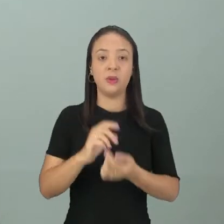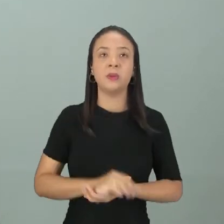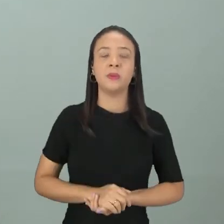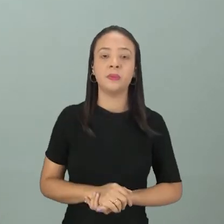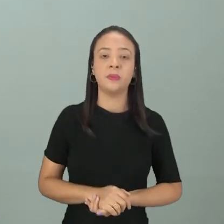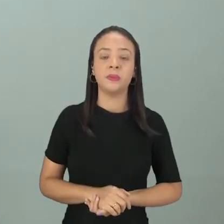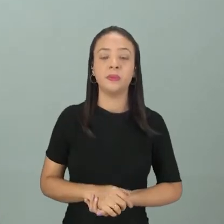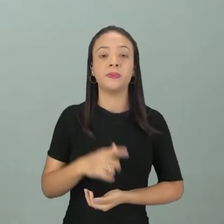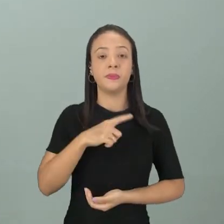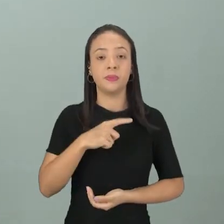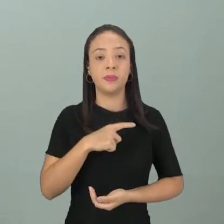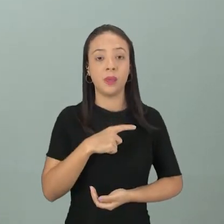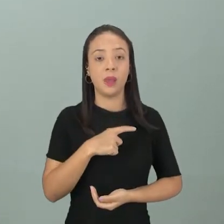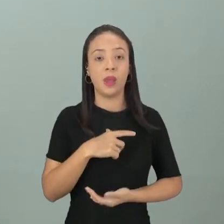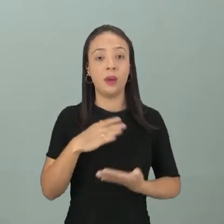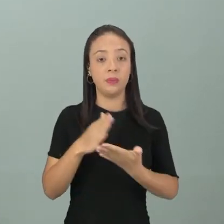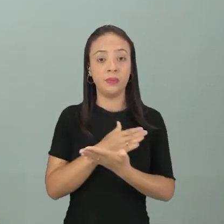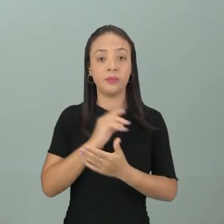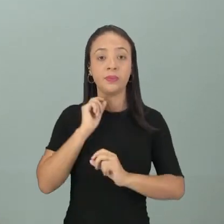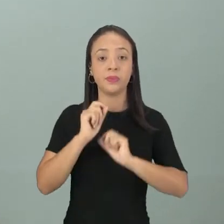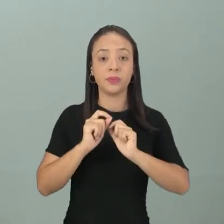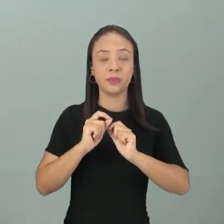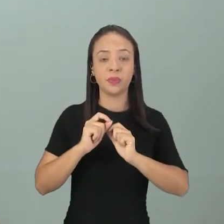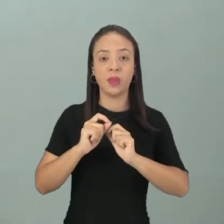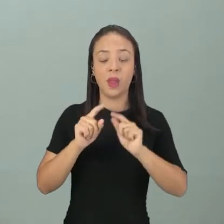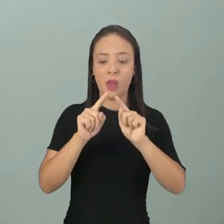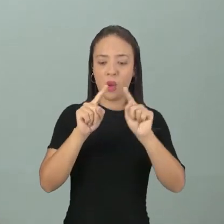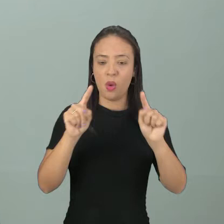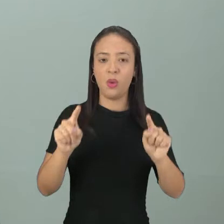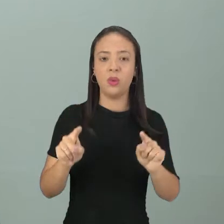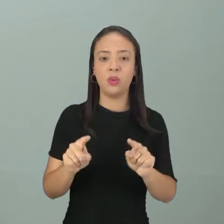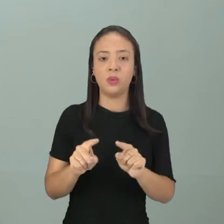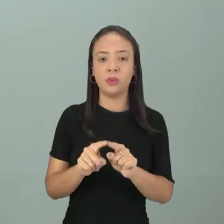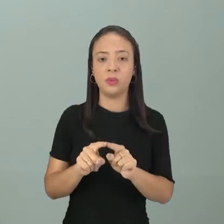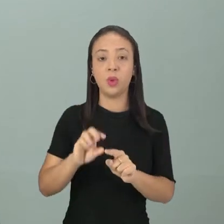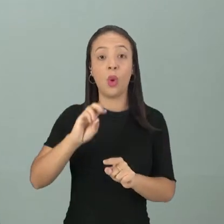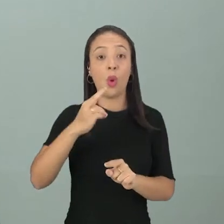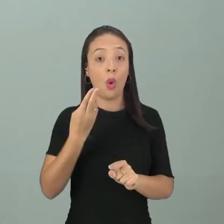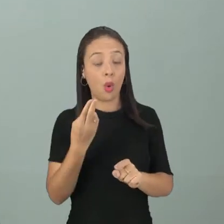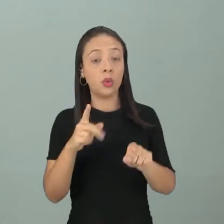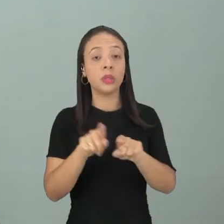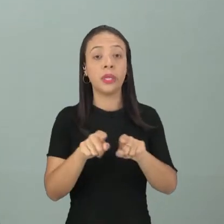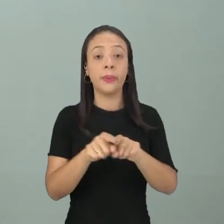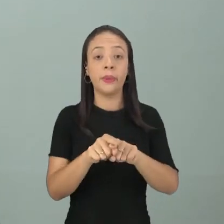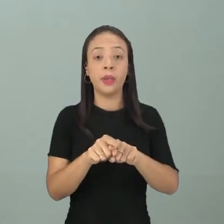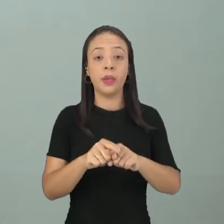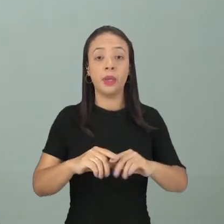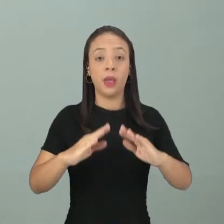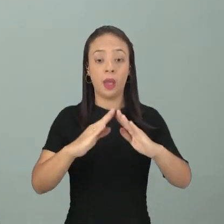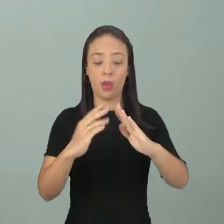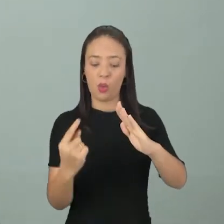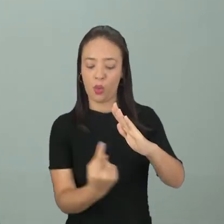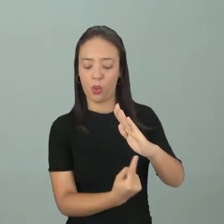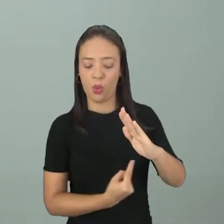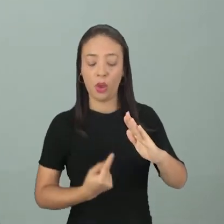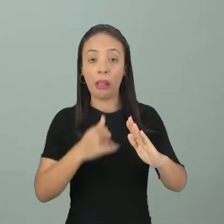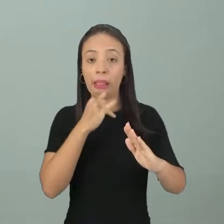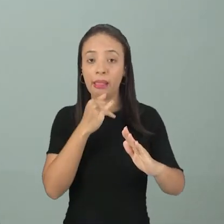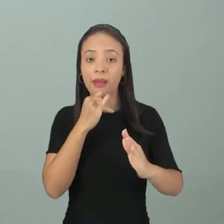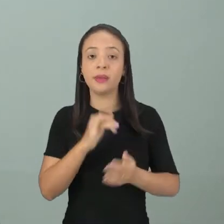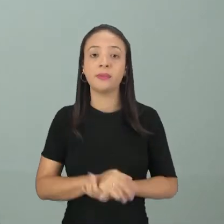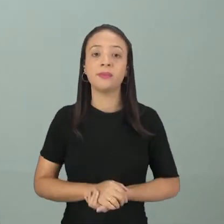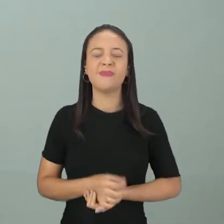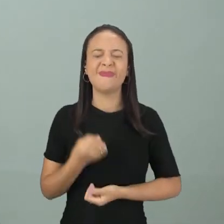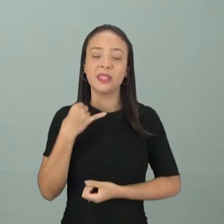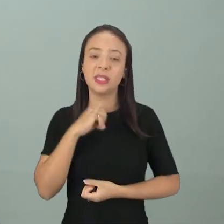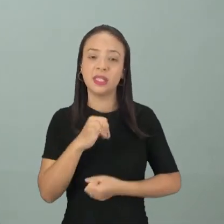separar aqueles que possuem formas arredondadas ou superfícies arredondadas. Como assim, professor, uma